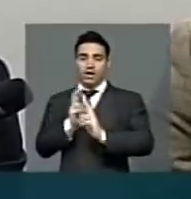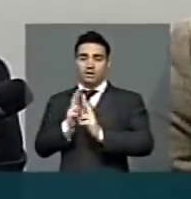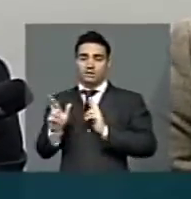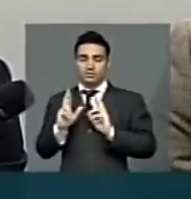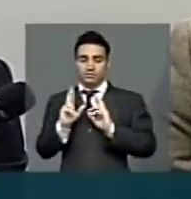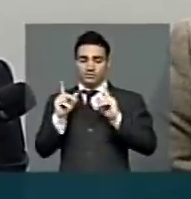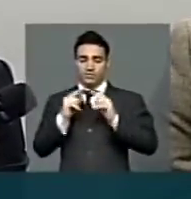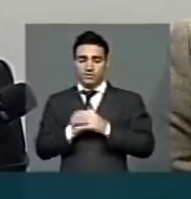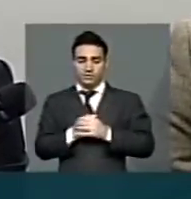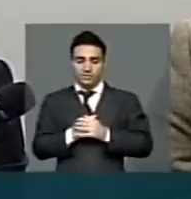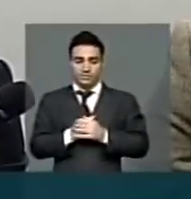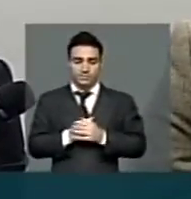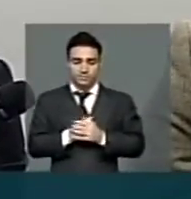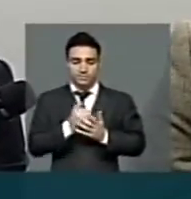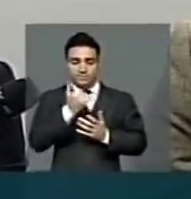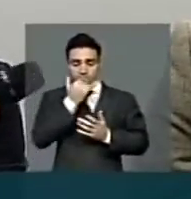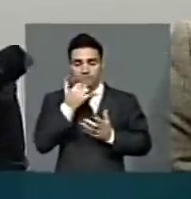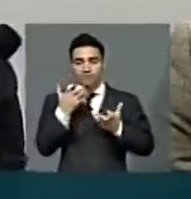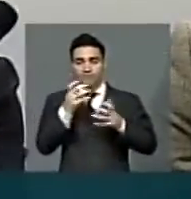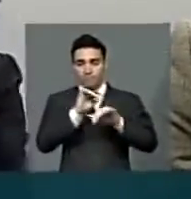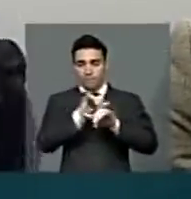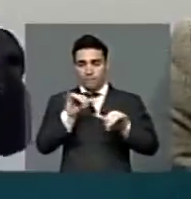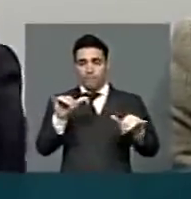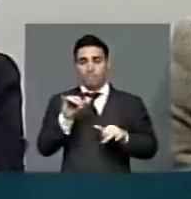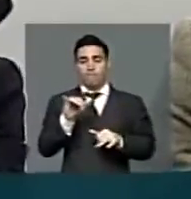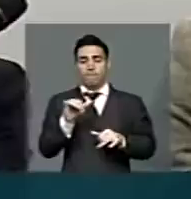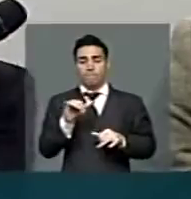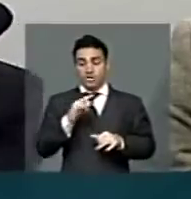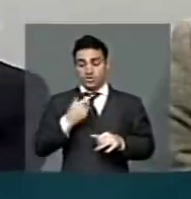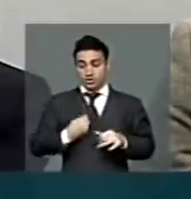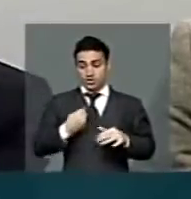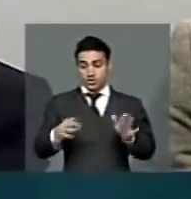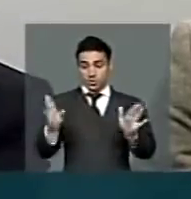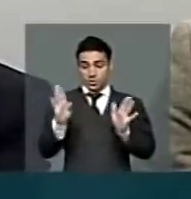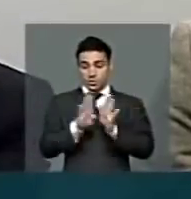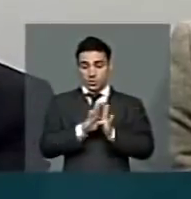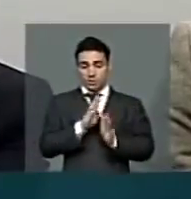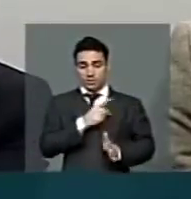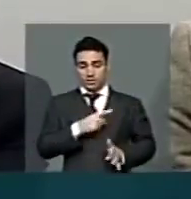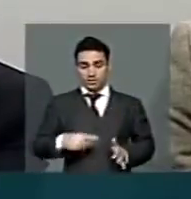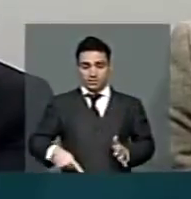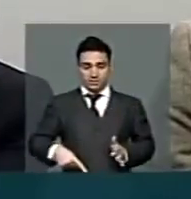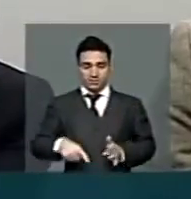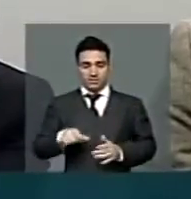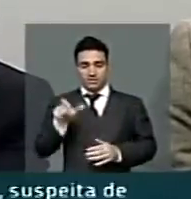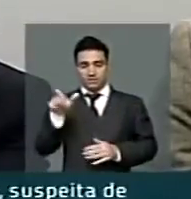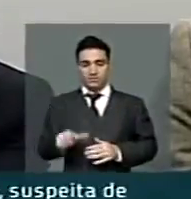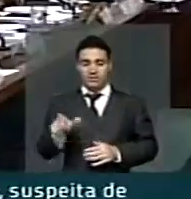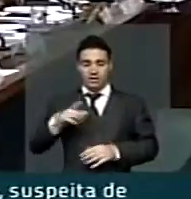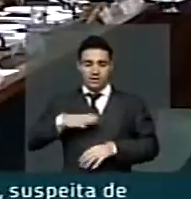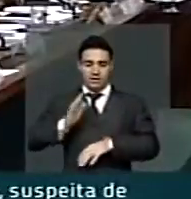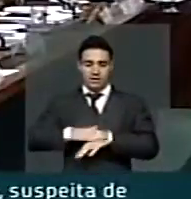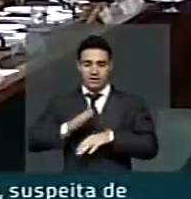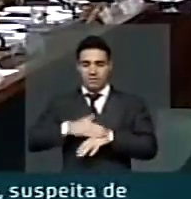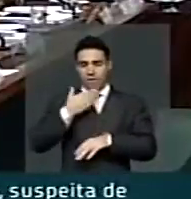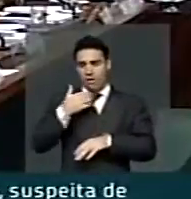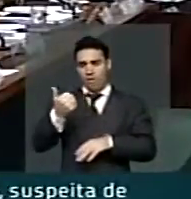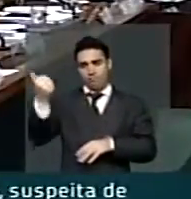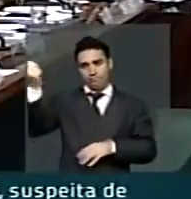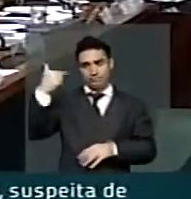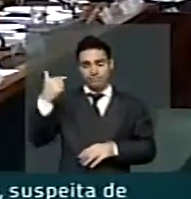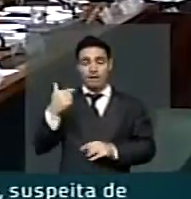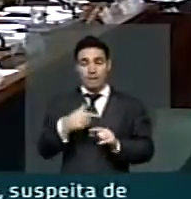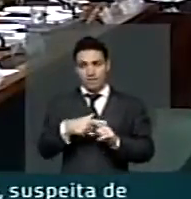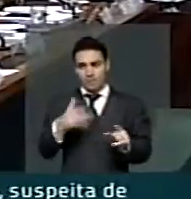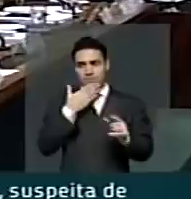Eu quero anunciar a chegada do presidente e eu espero tê-lo substituído, não com a competência que lhe é peculiar, e peço a Vossa